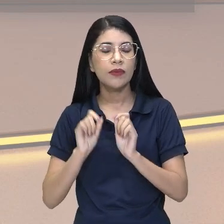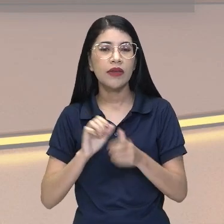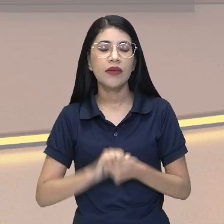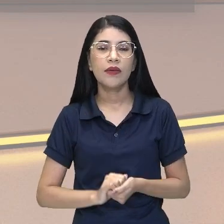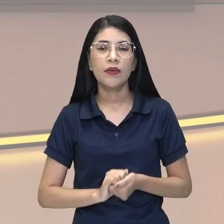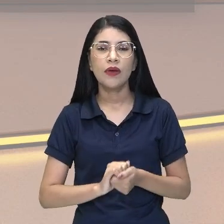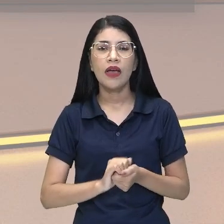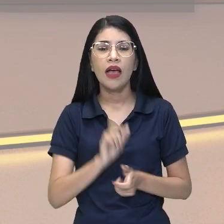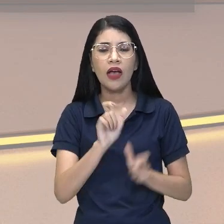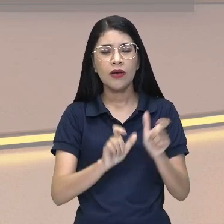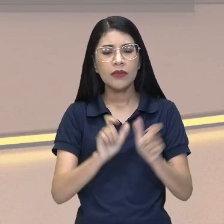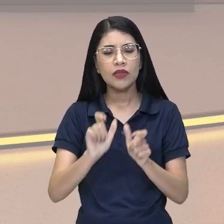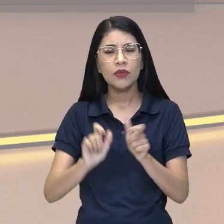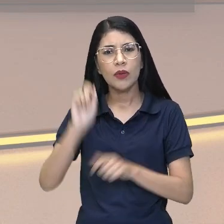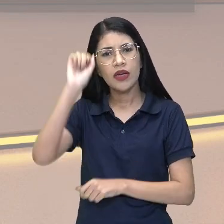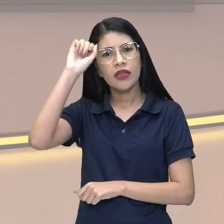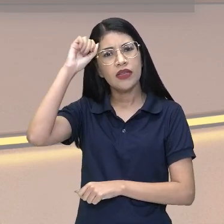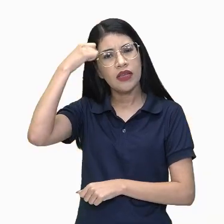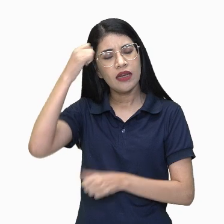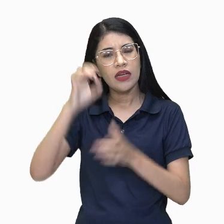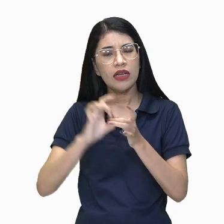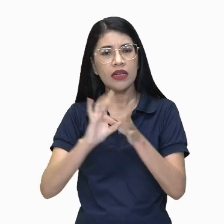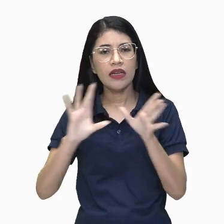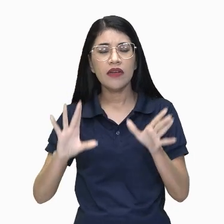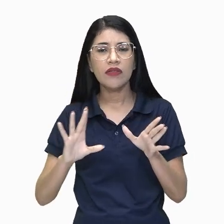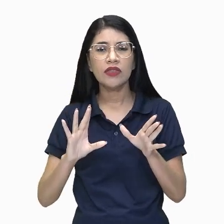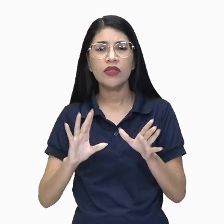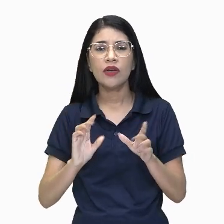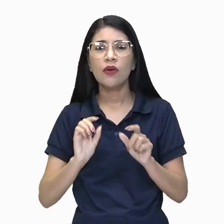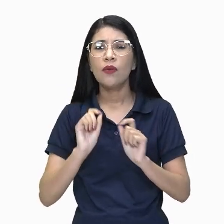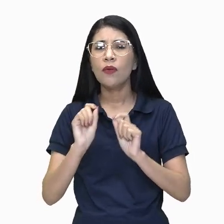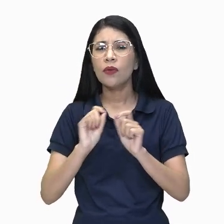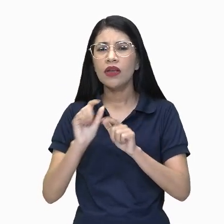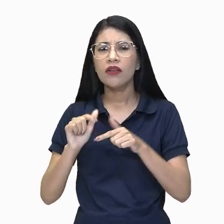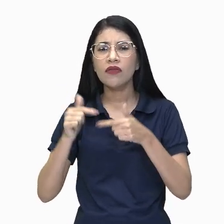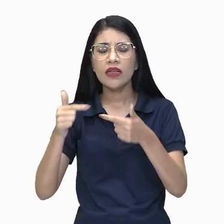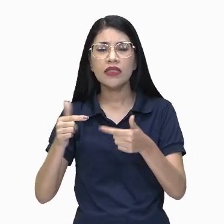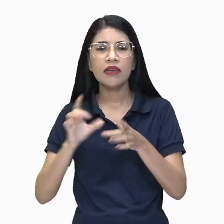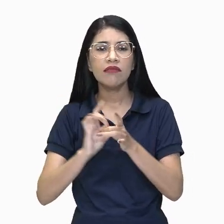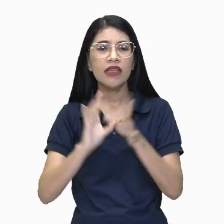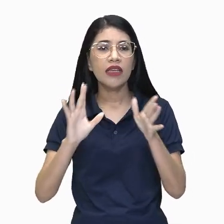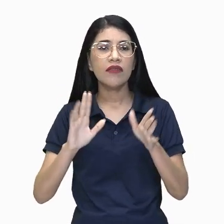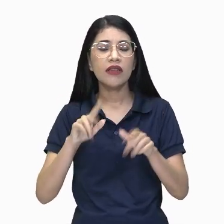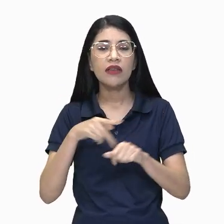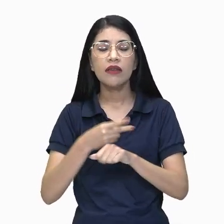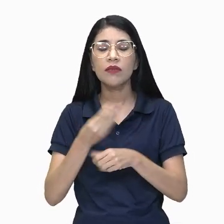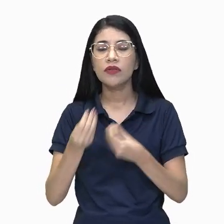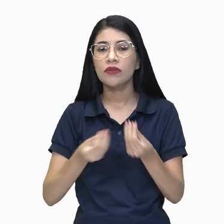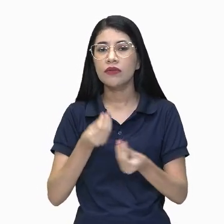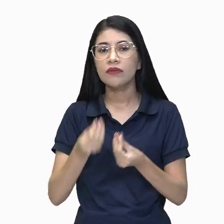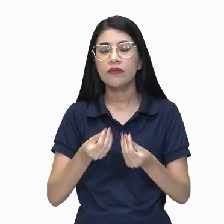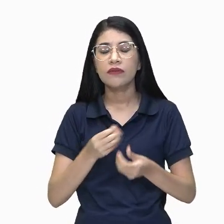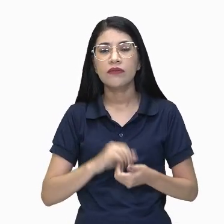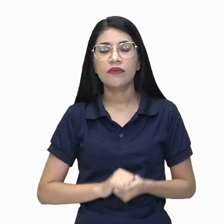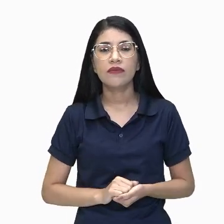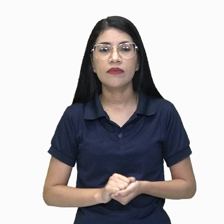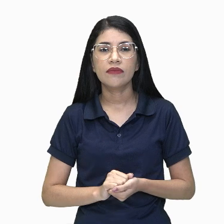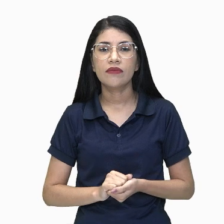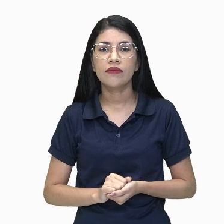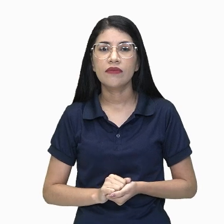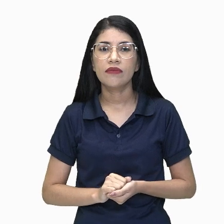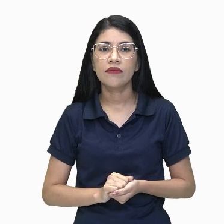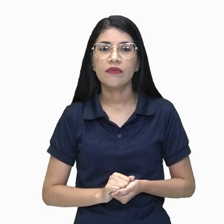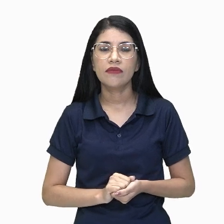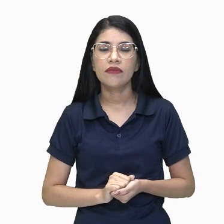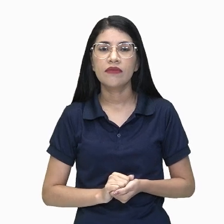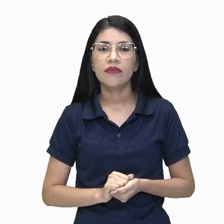foram libertados, o que fazer com essa tal liberdade? Né? Isso é até um verso aí de